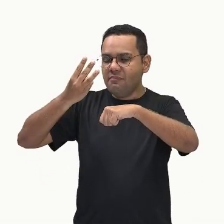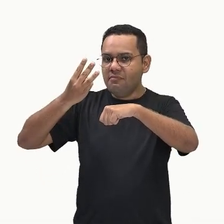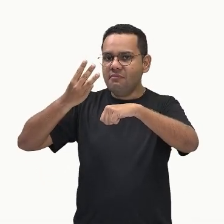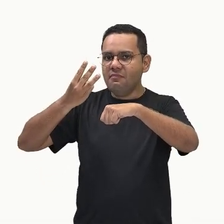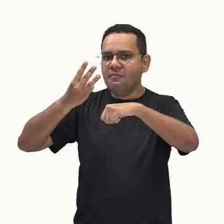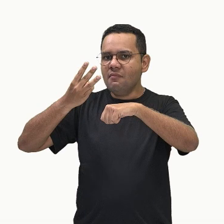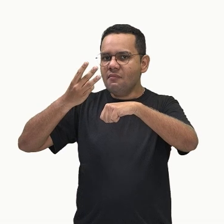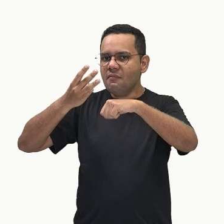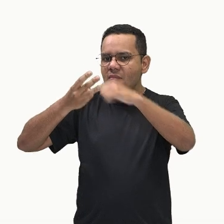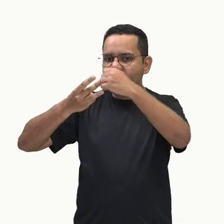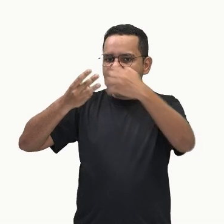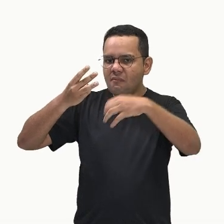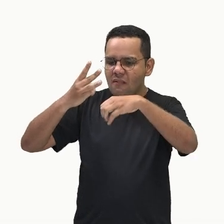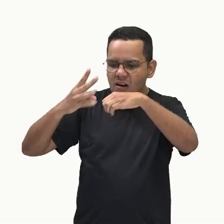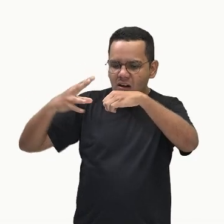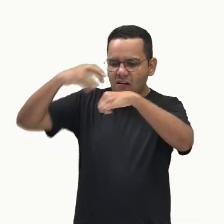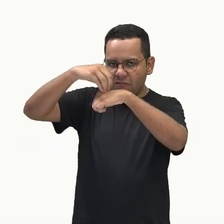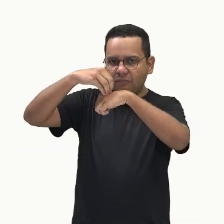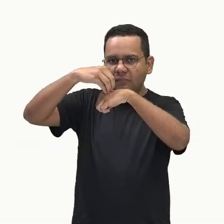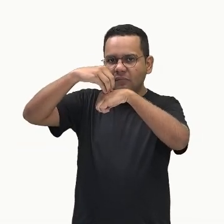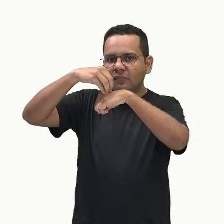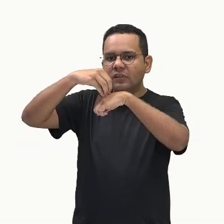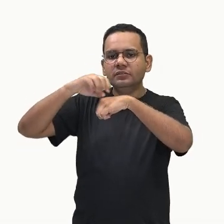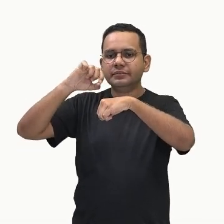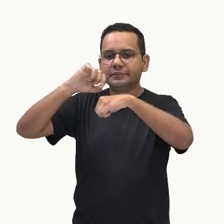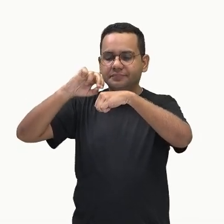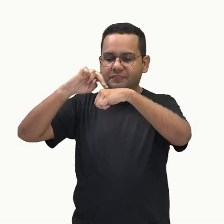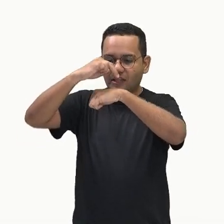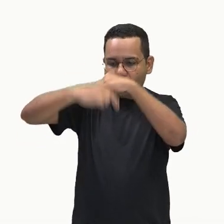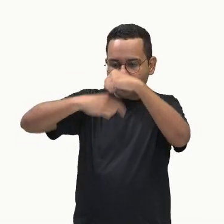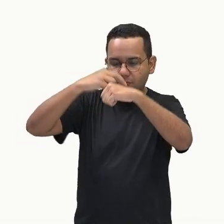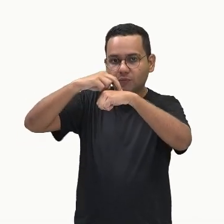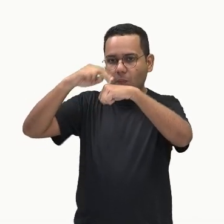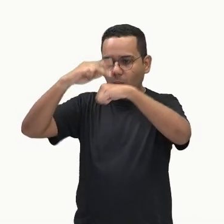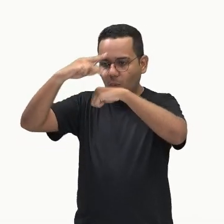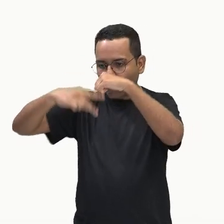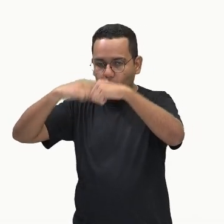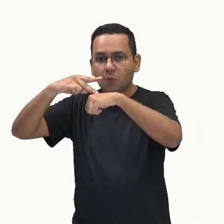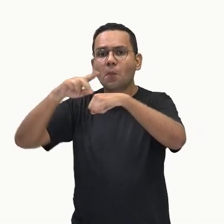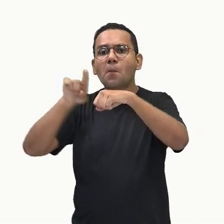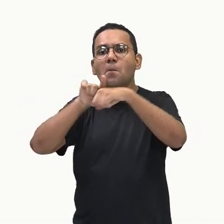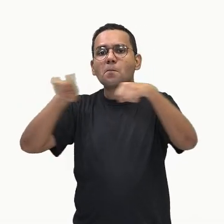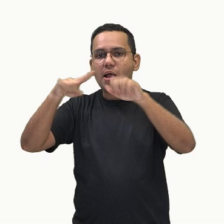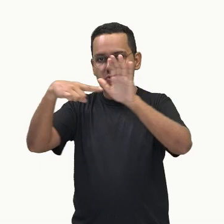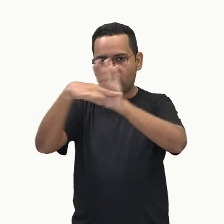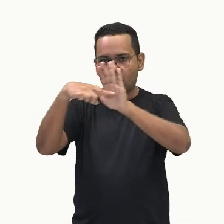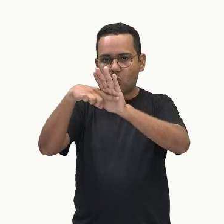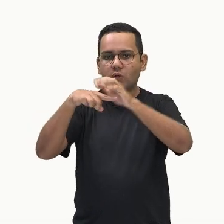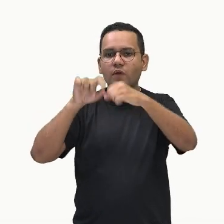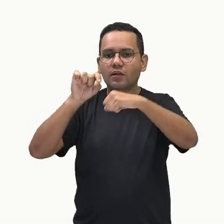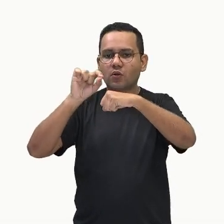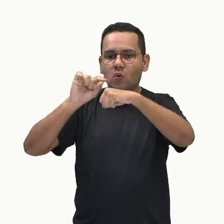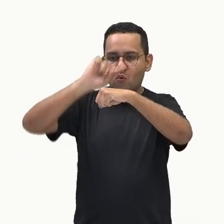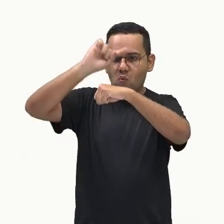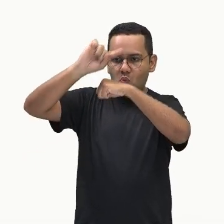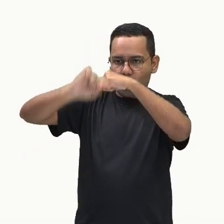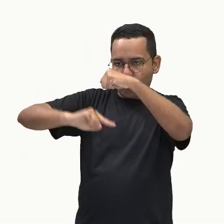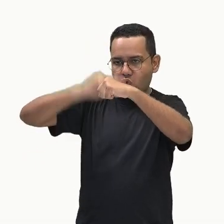ele ficaria orbitando em volta do núcleo, certo?